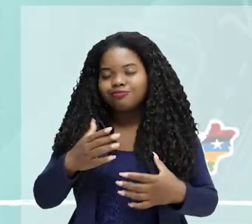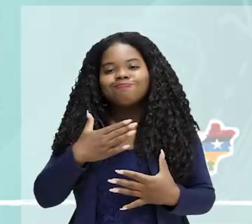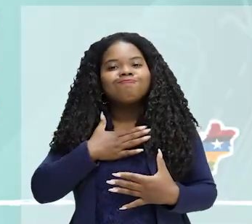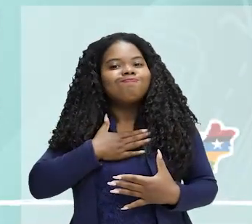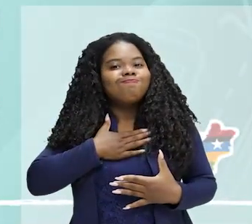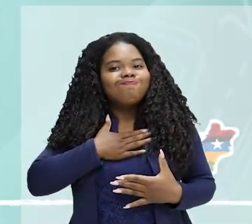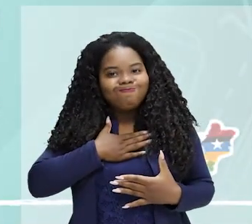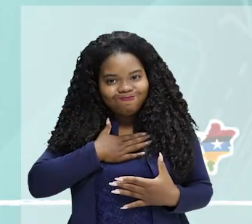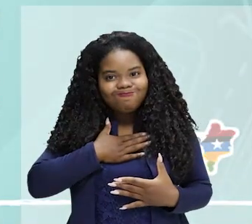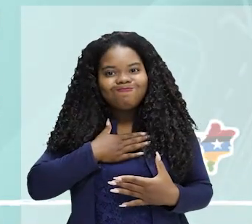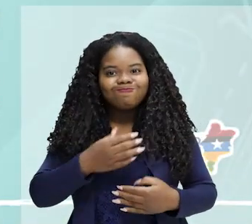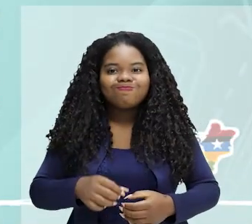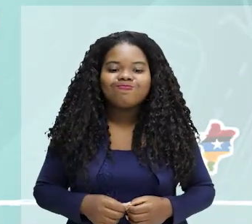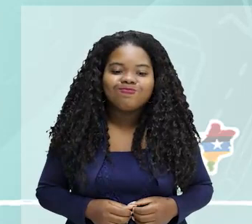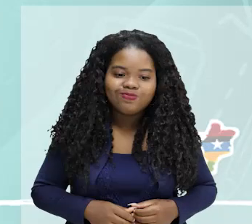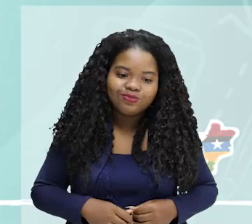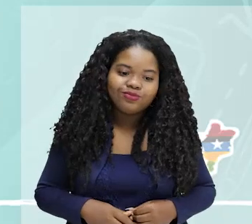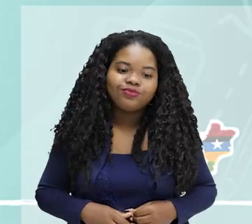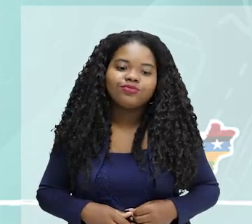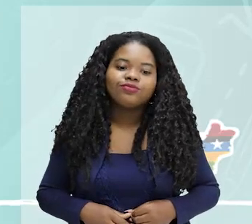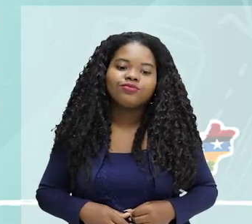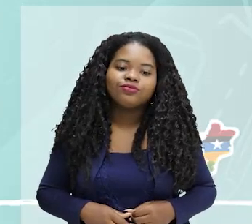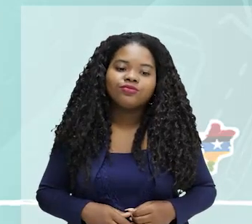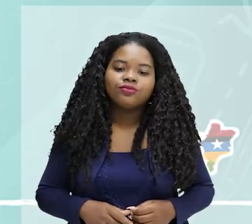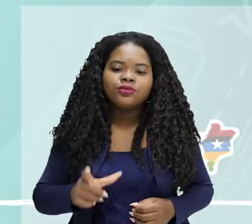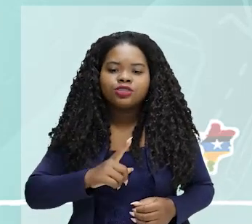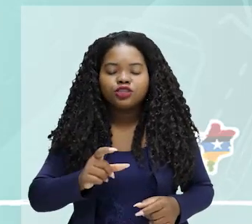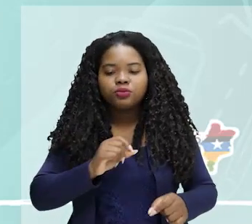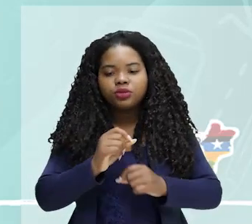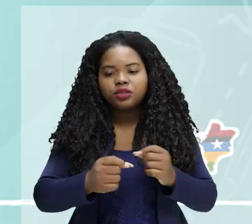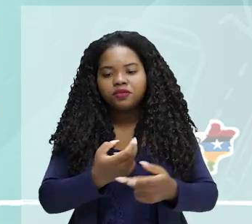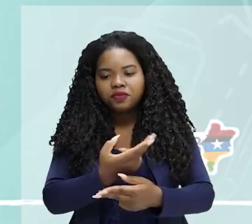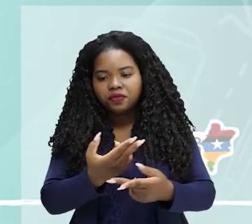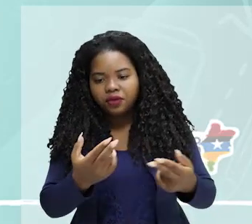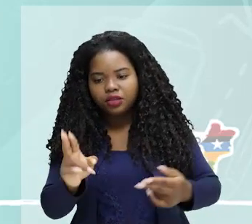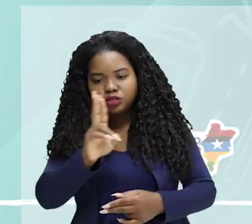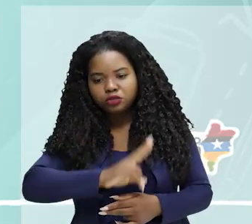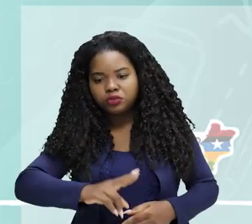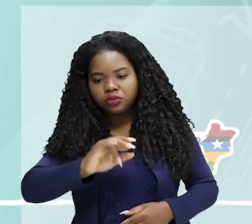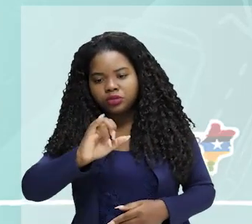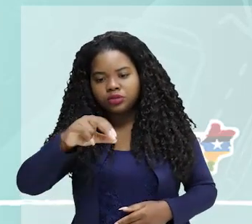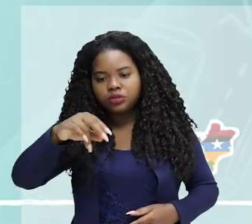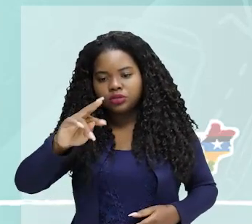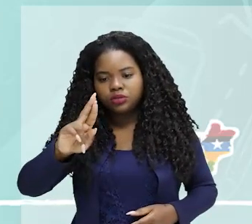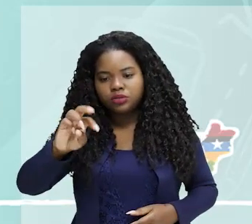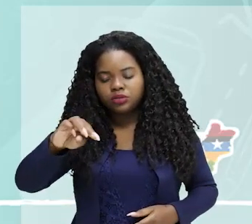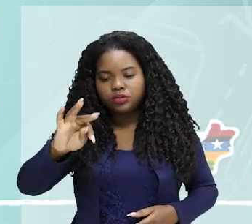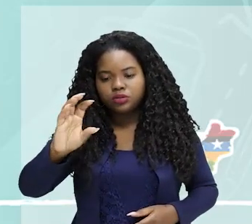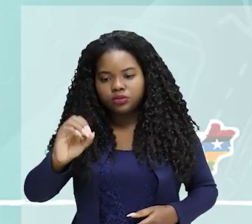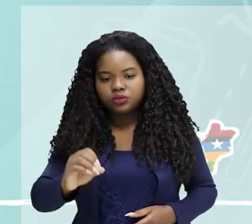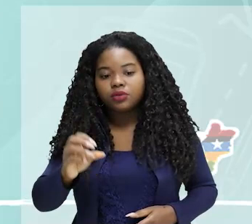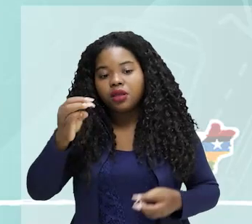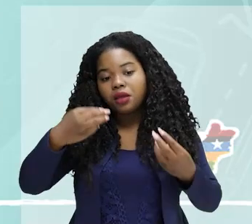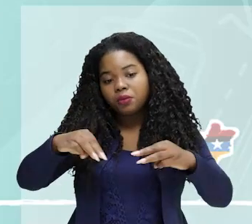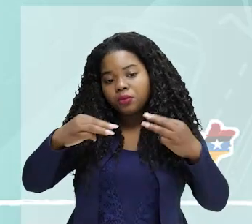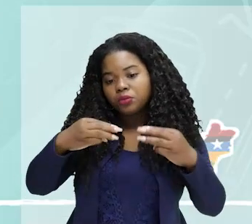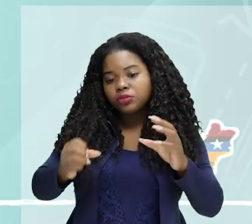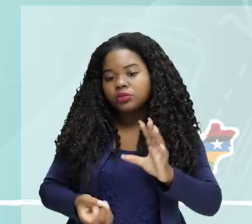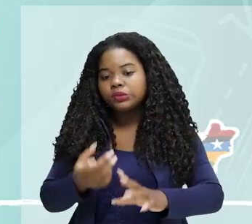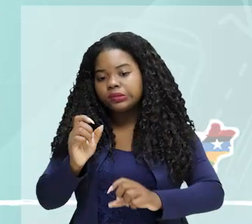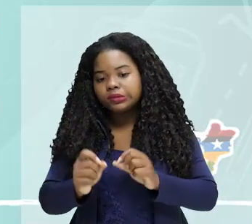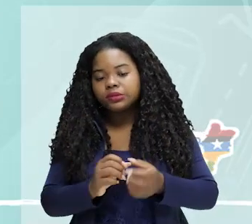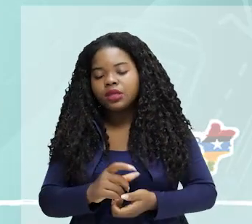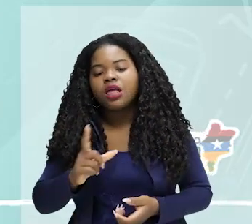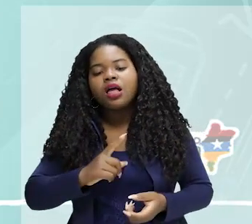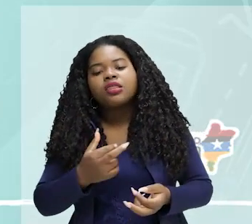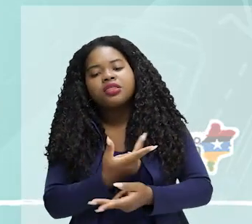muito. A música, de acordo com o ritmo, os instrumentos que são utilizados, é possível estabelecer onde a música se originou. Você